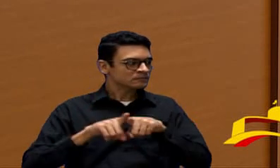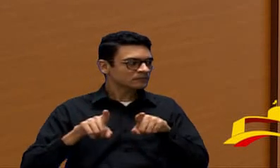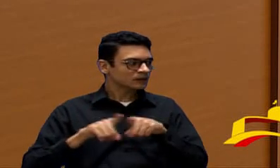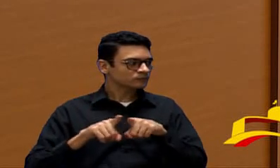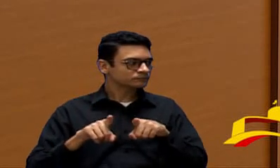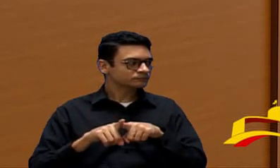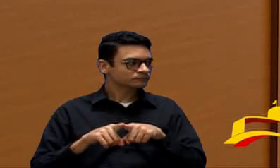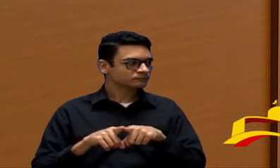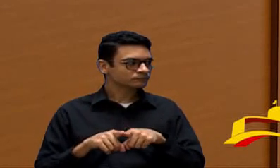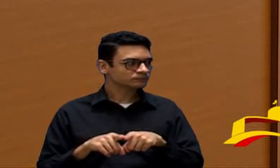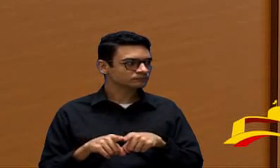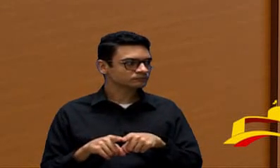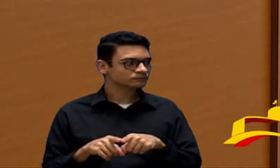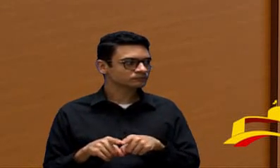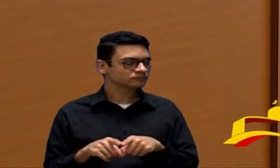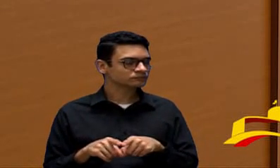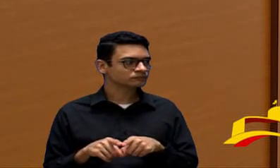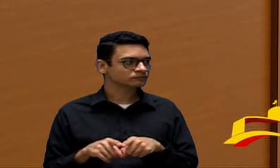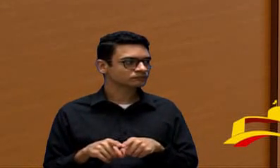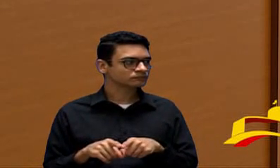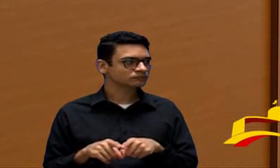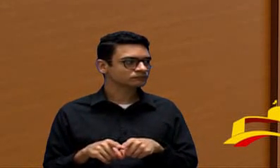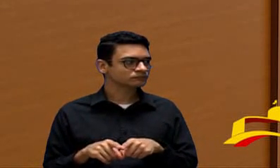Se importa, vereador, depois do...